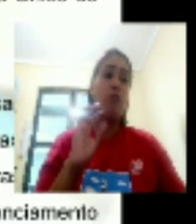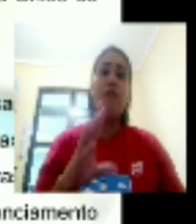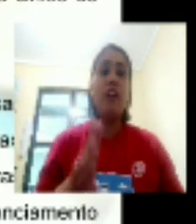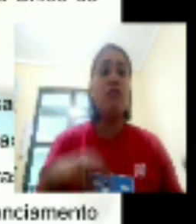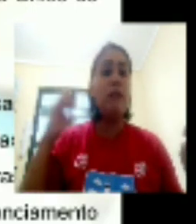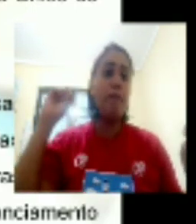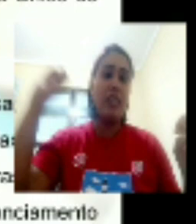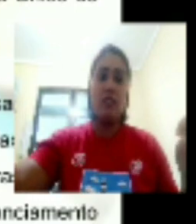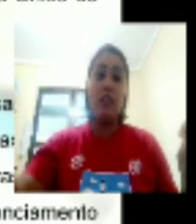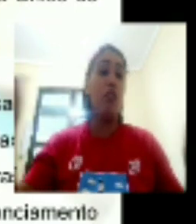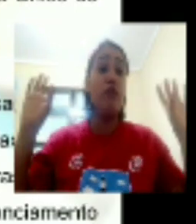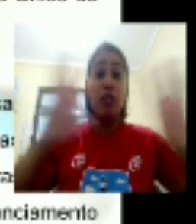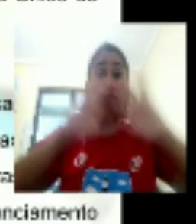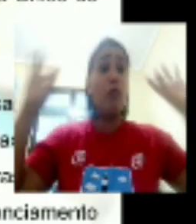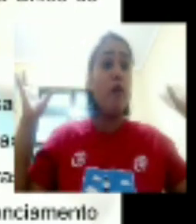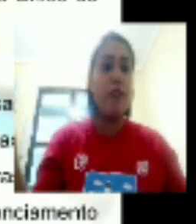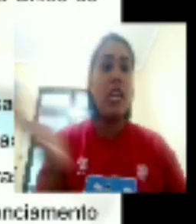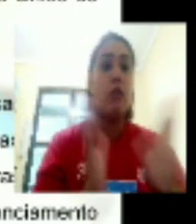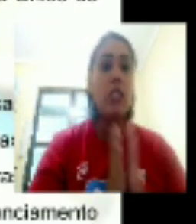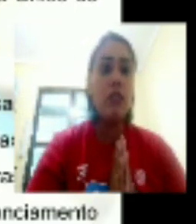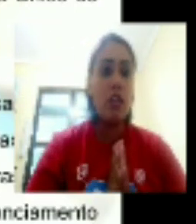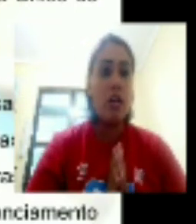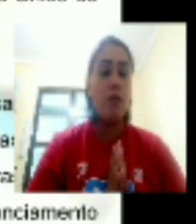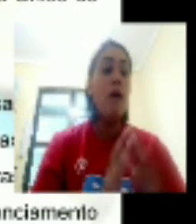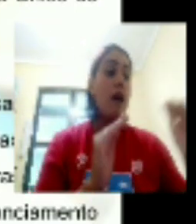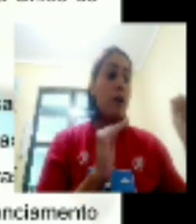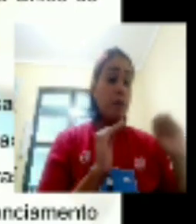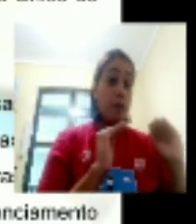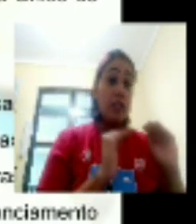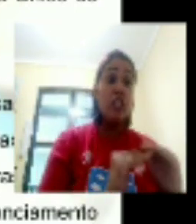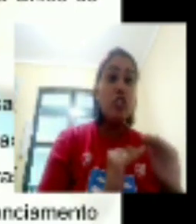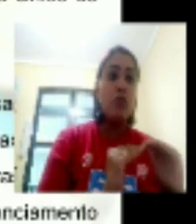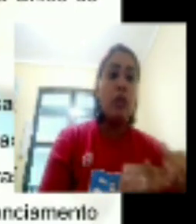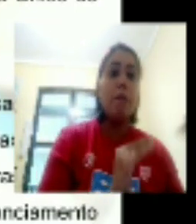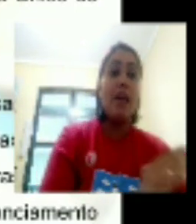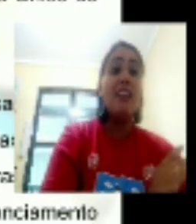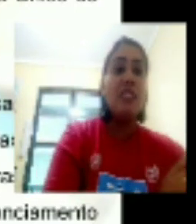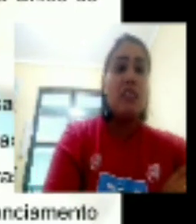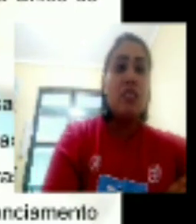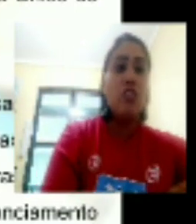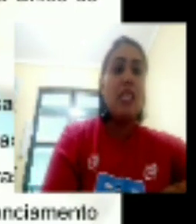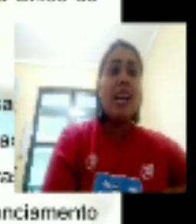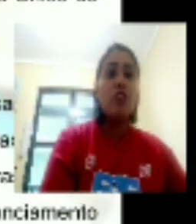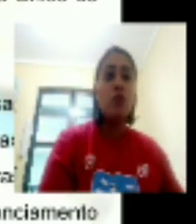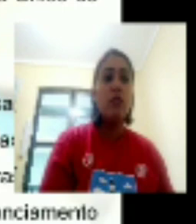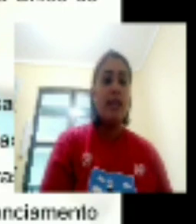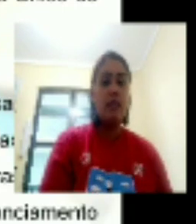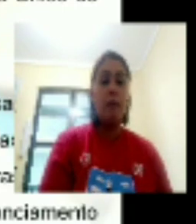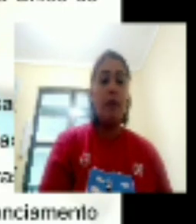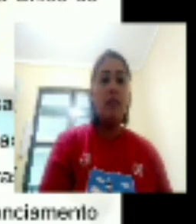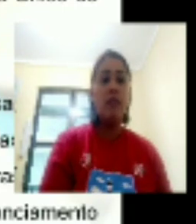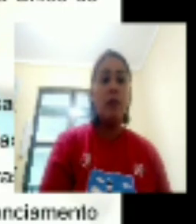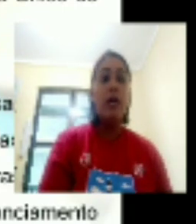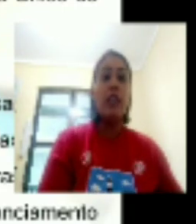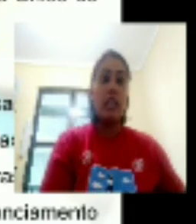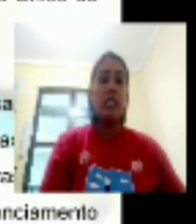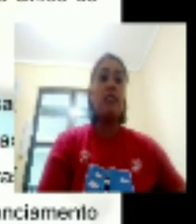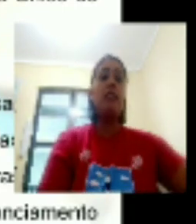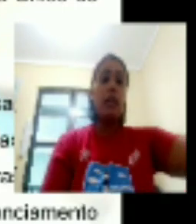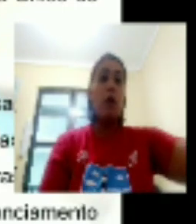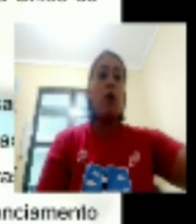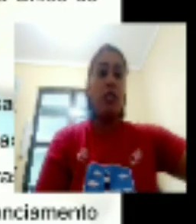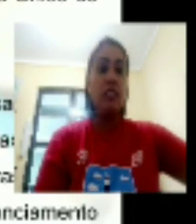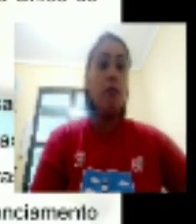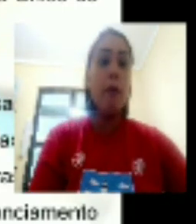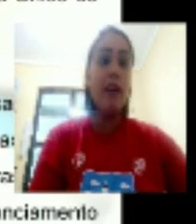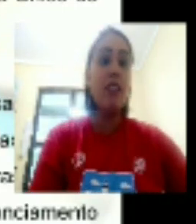gente, eu não tô falando de presidente, eu tô falando do governo inteiro, instituir medidas que ajudem essa população e que diga